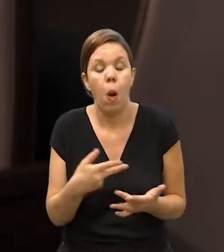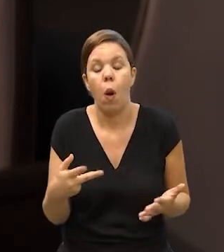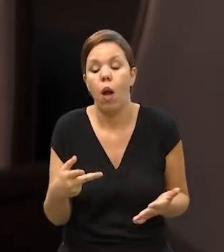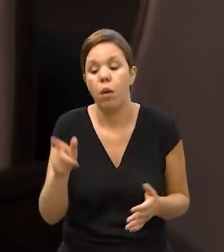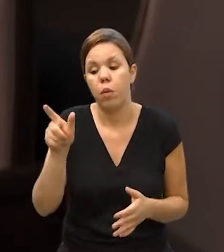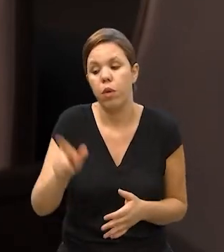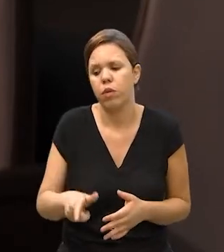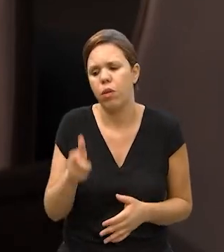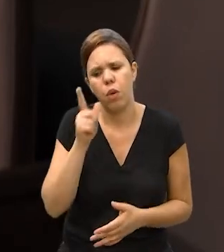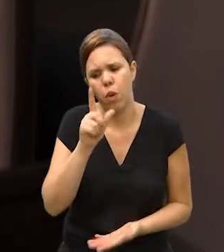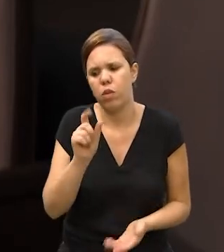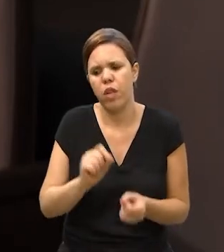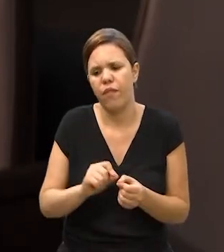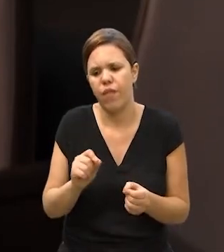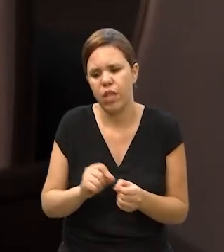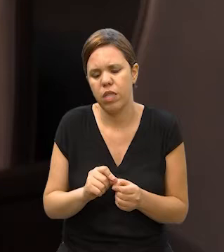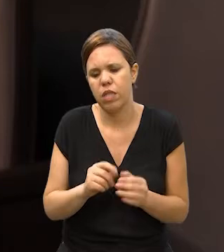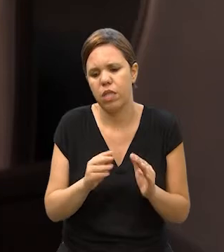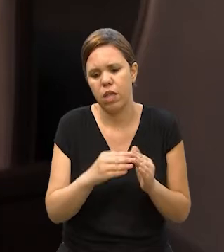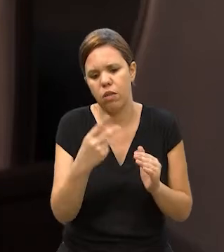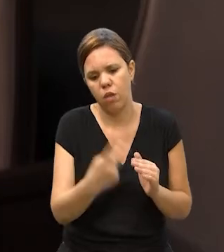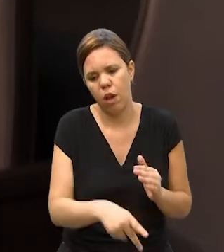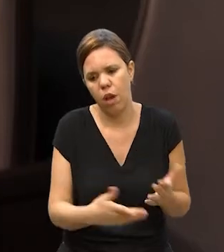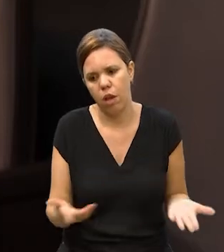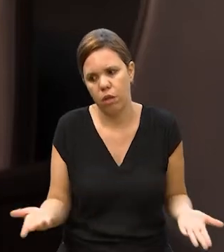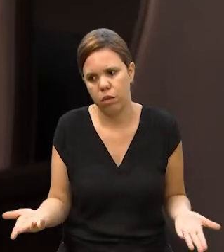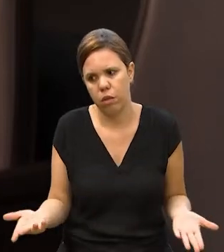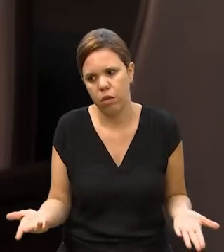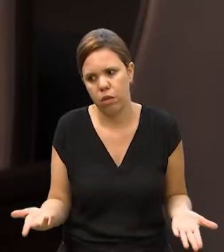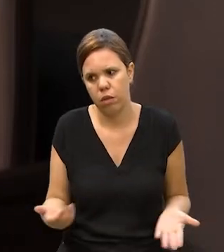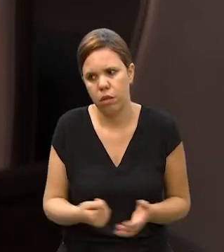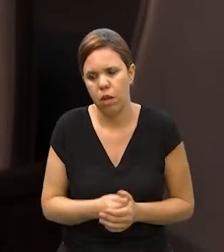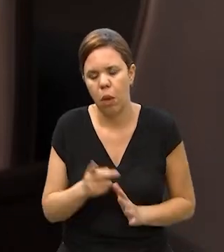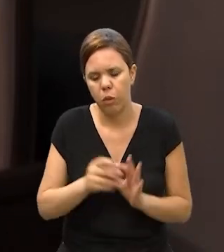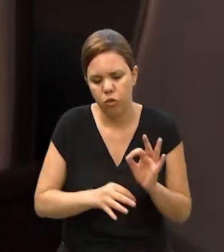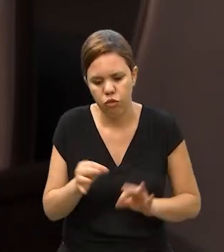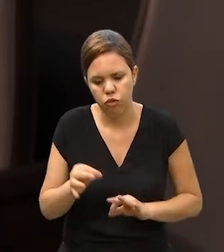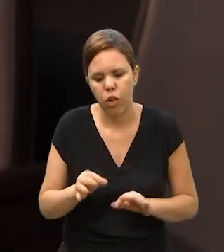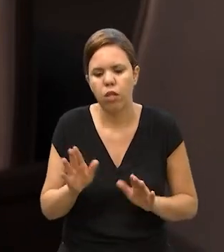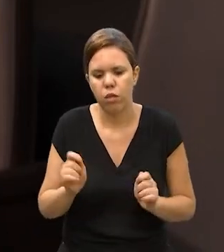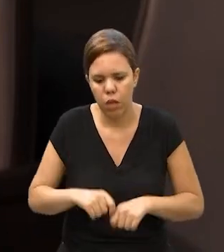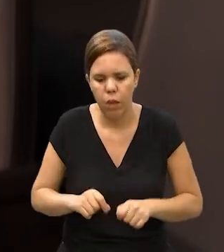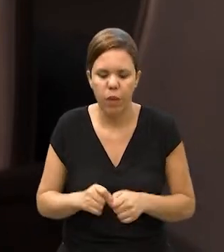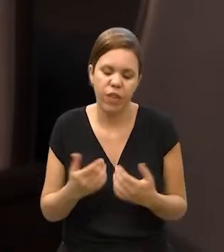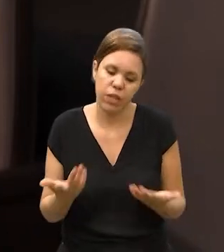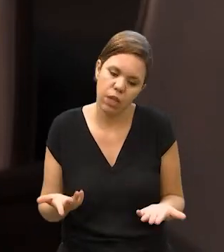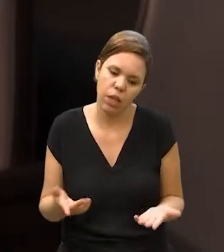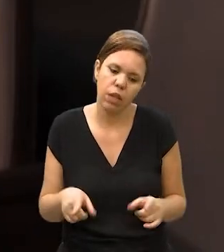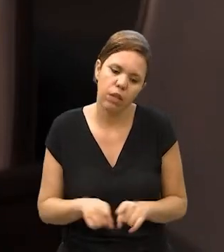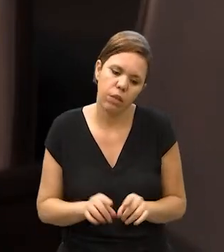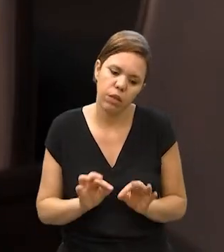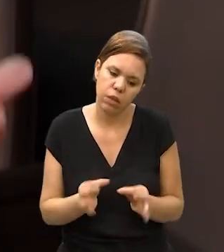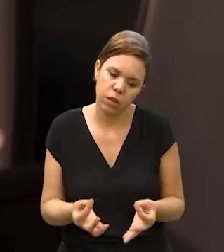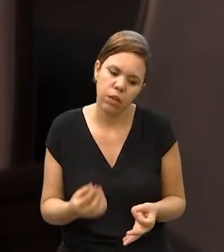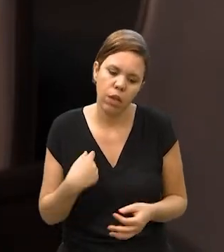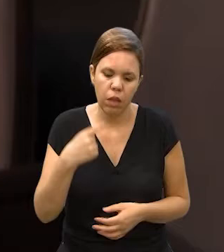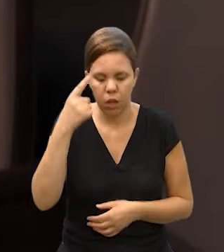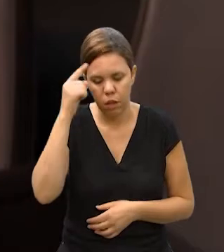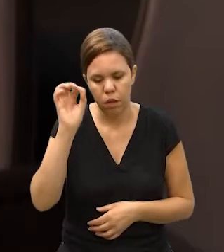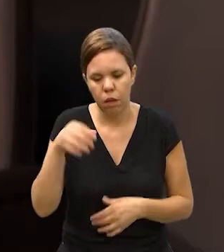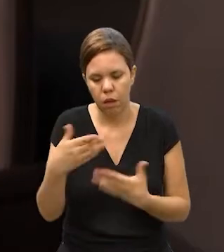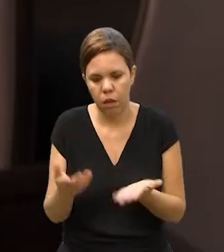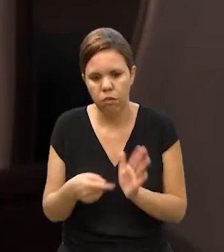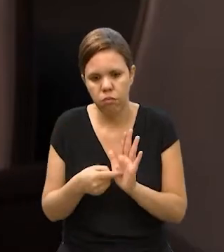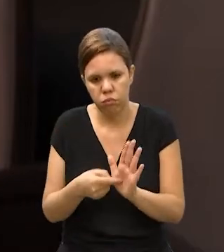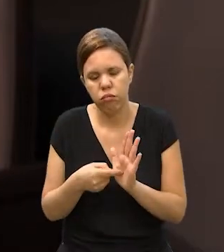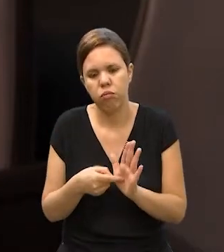que a pessoa não consiga fazer na sua residência. Então são projetos factíveis, mas o importante é que a ideia está aí,